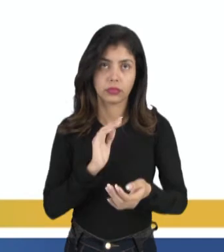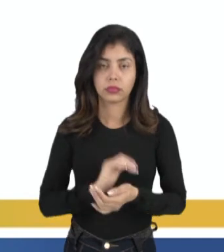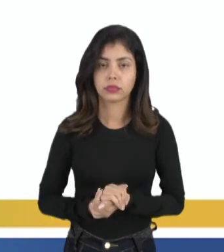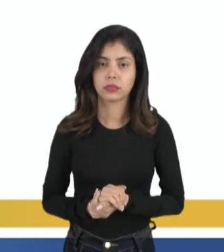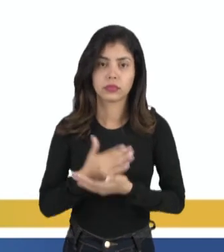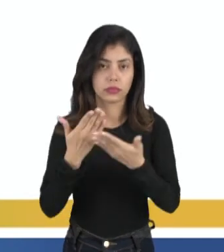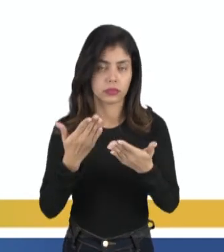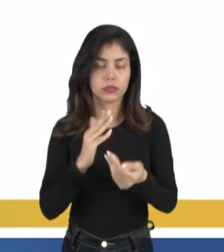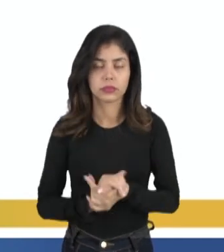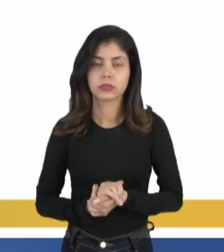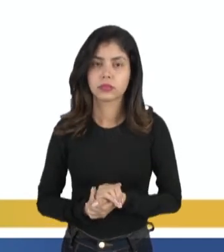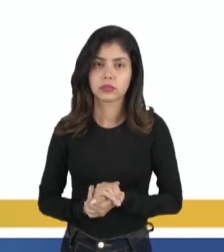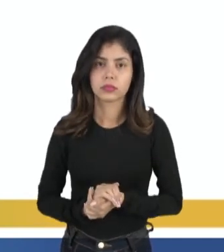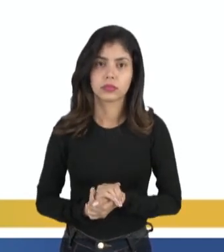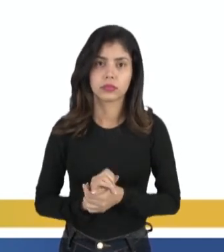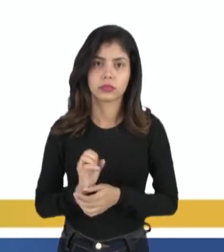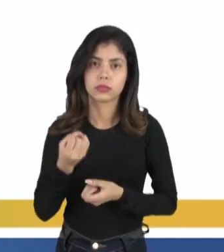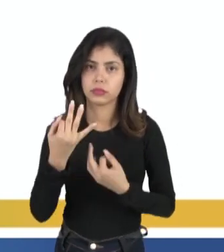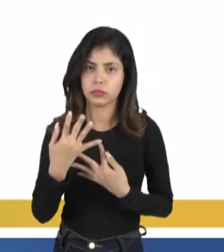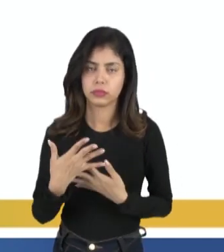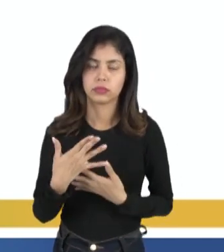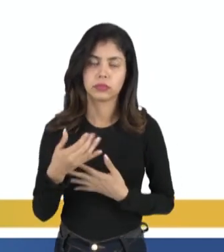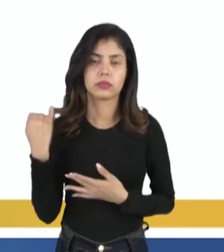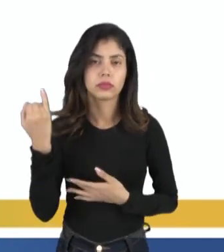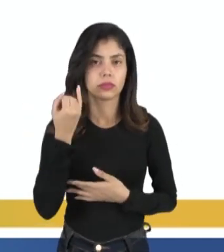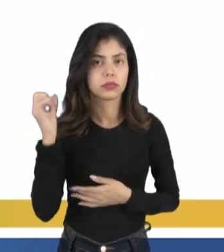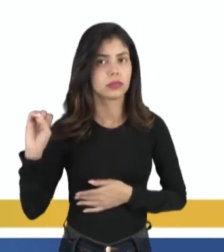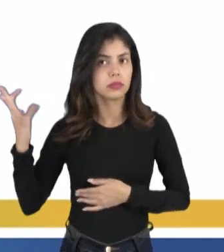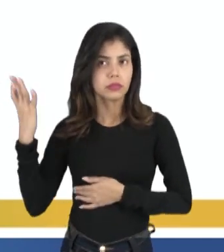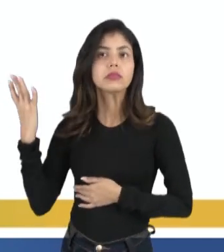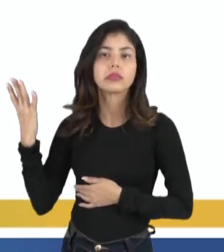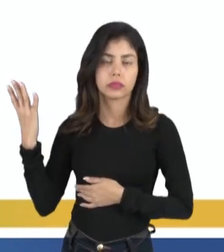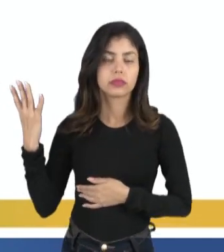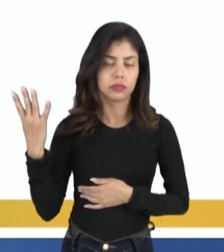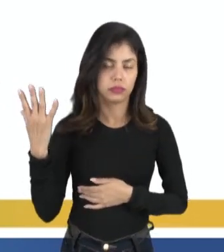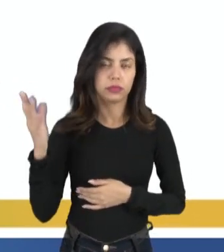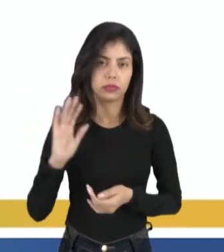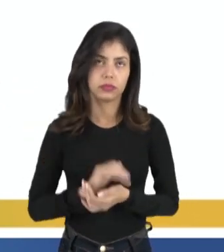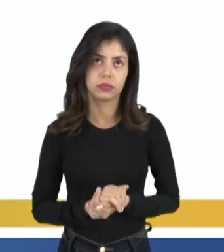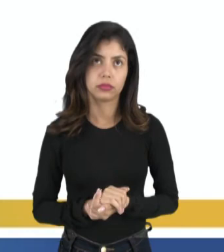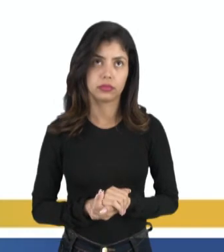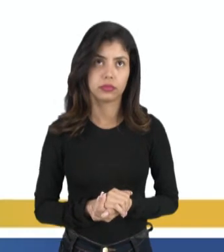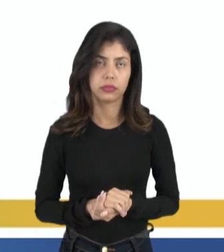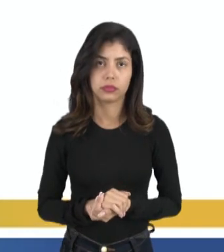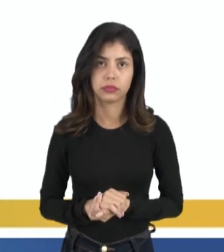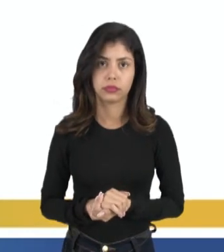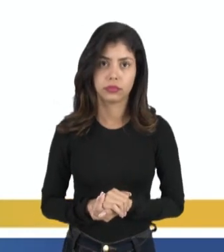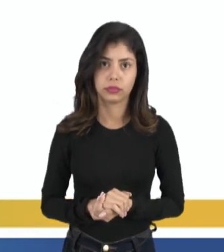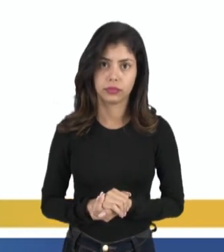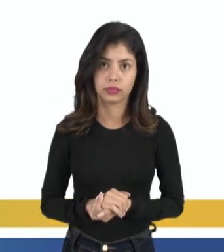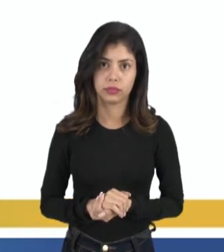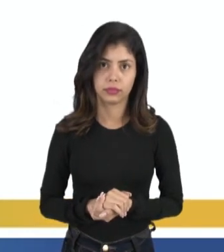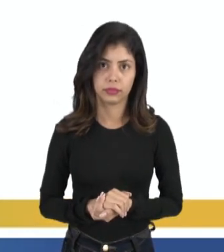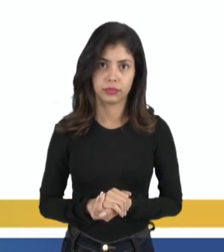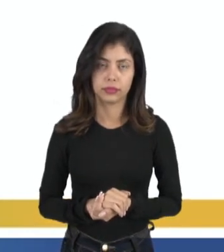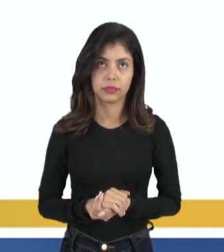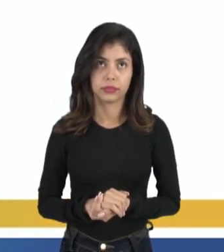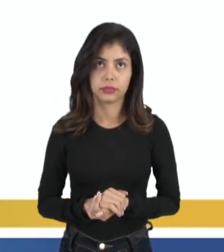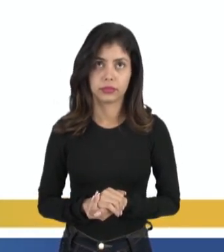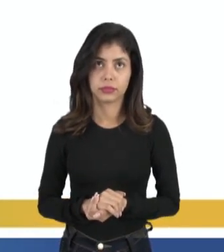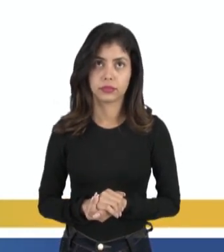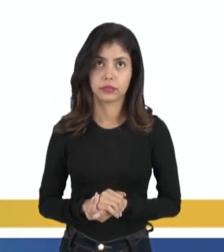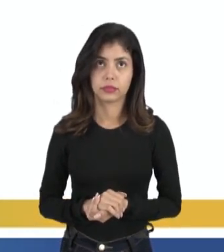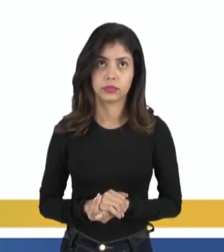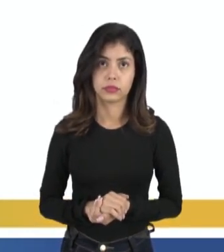artística então aí vocês vão citarei os principais acontecimentos que aconteceram acontecimentos que aconteceram é